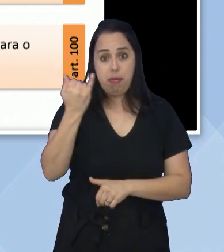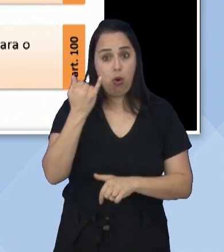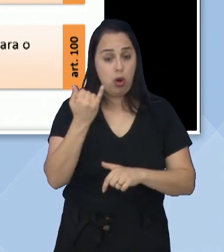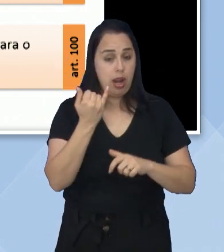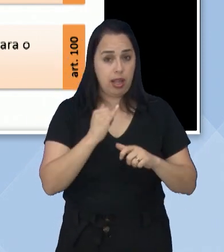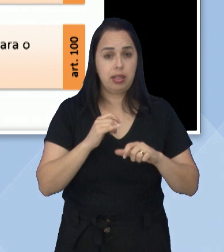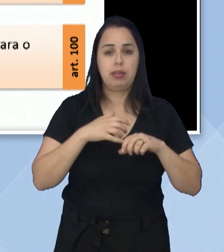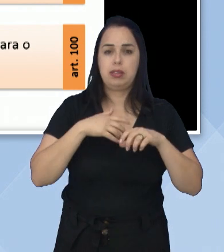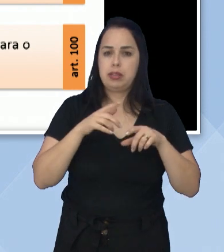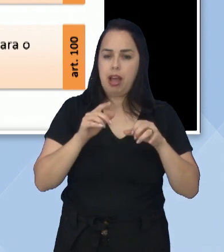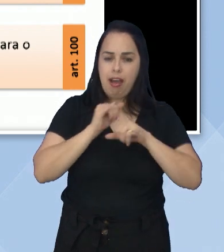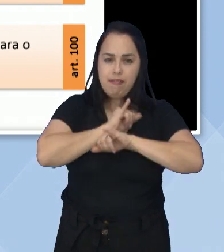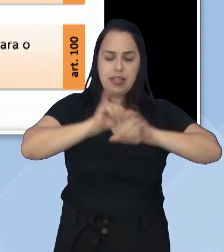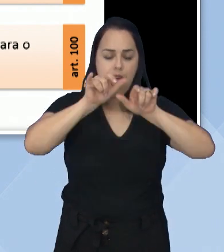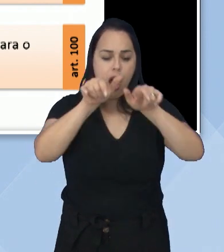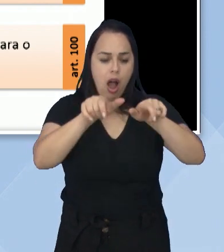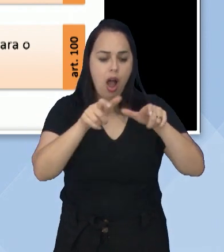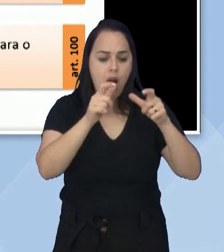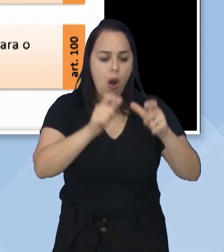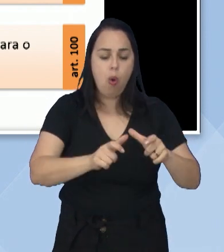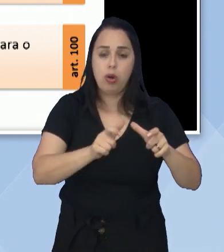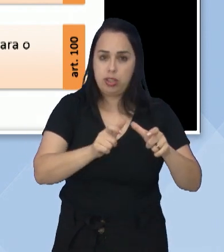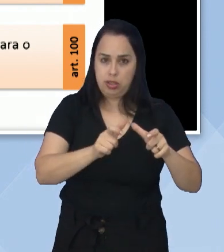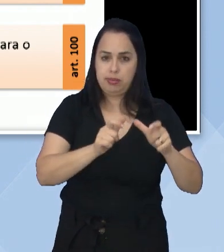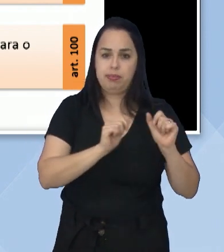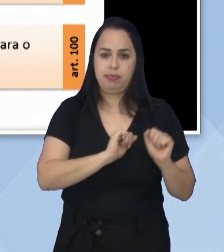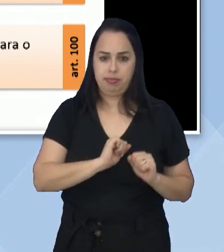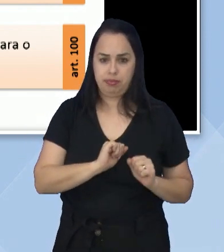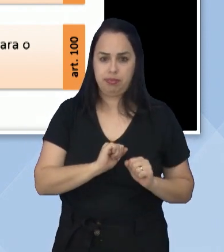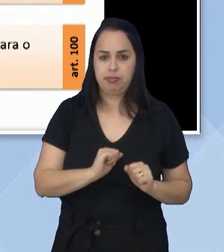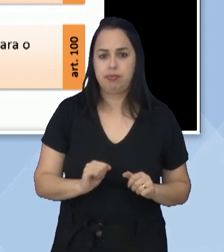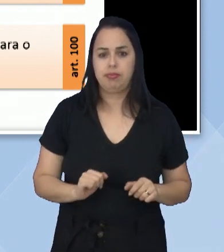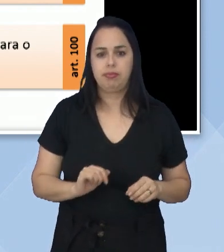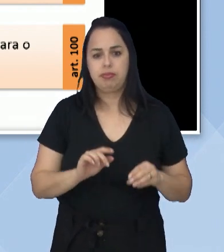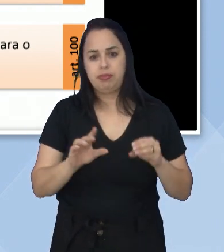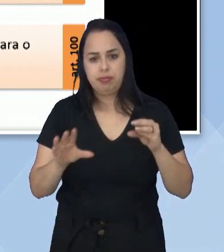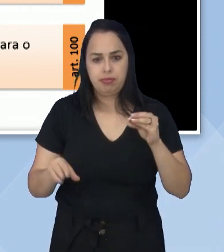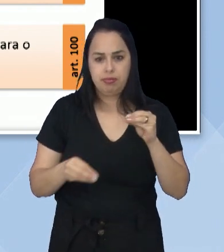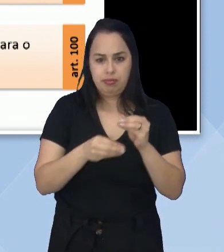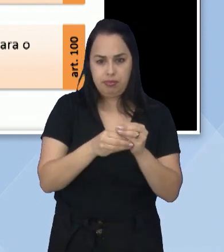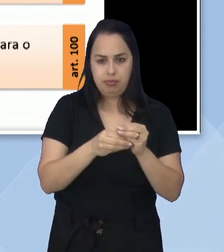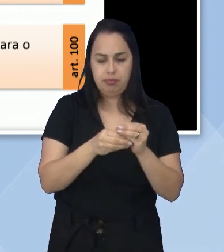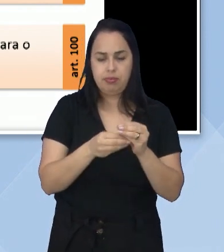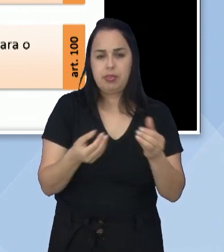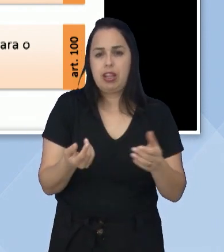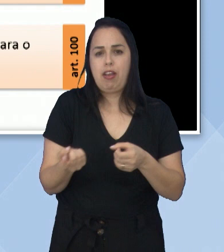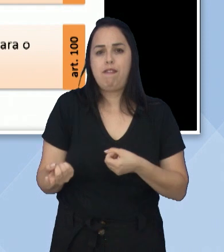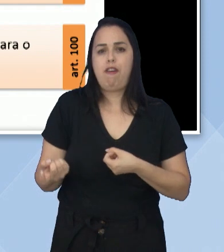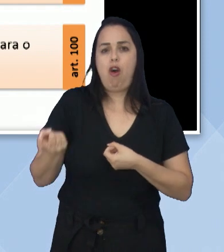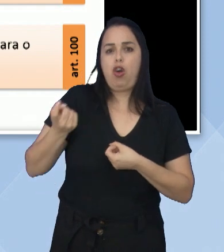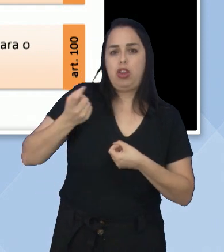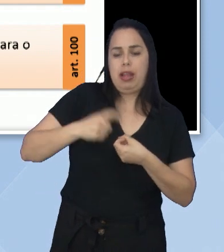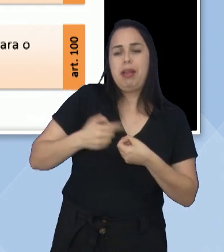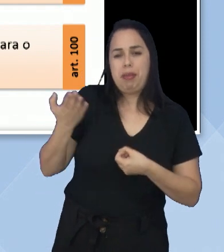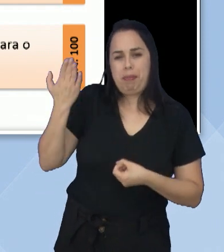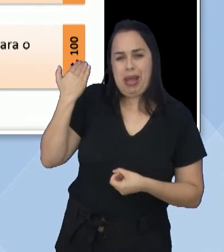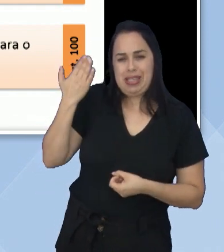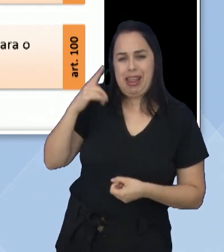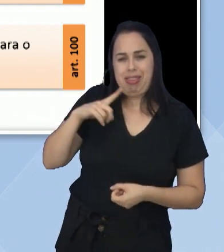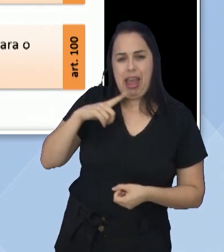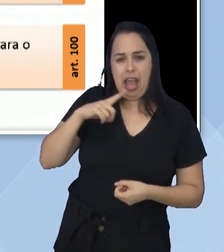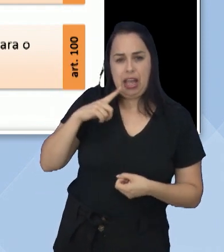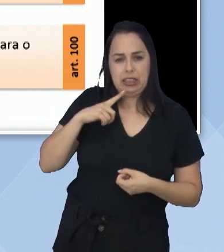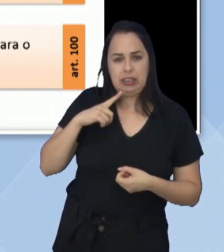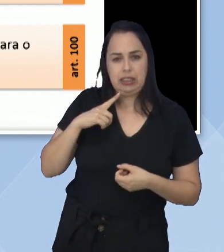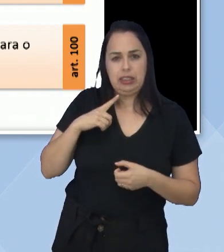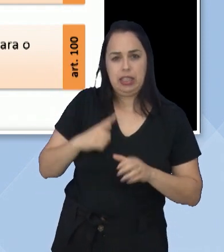figura do desmembramento que ela tava descoberta na lei e a questão de anexação e desdobro a gente tá voltando com uma situação que nós tivemos lá